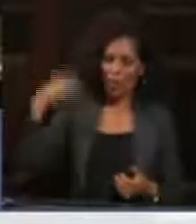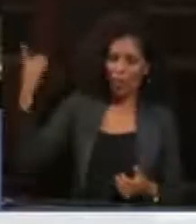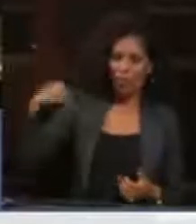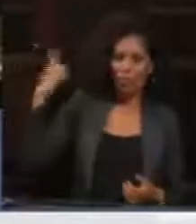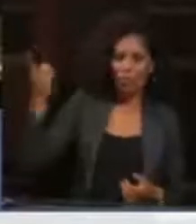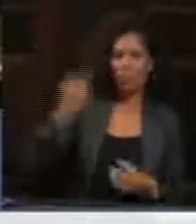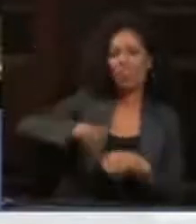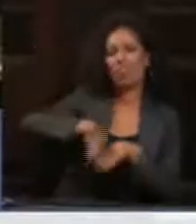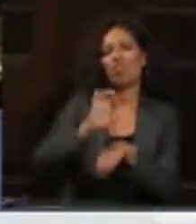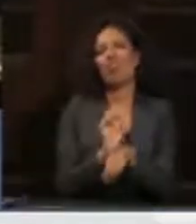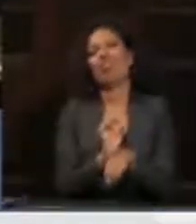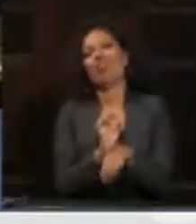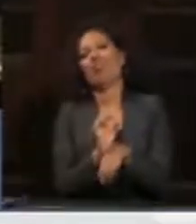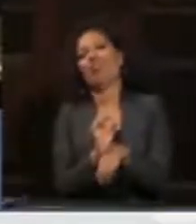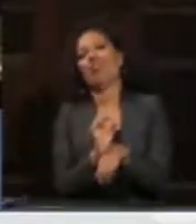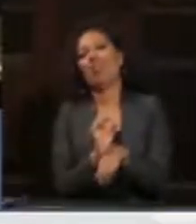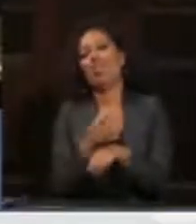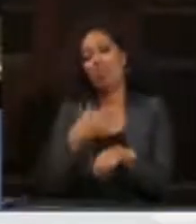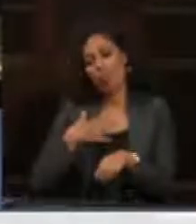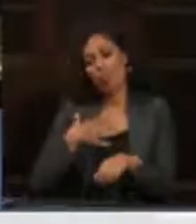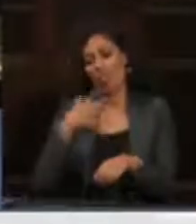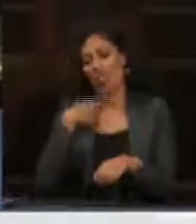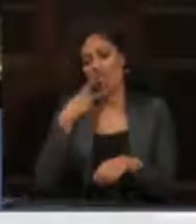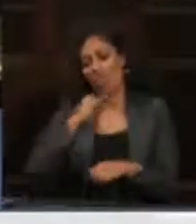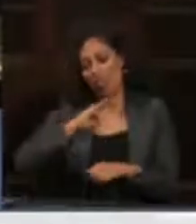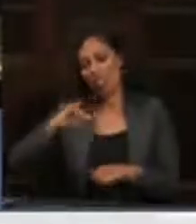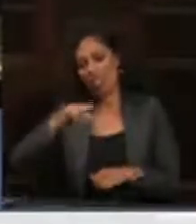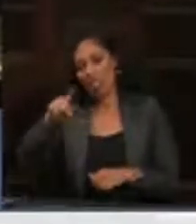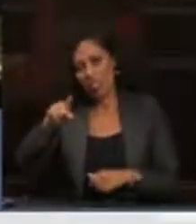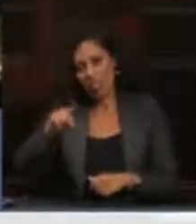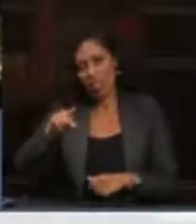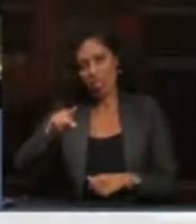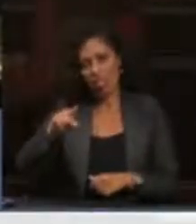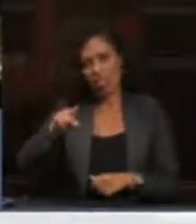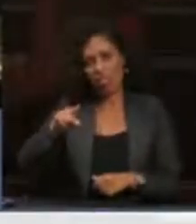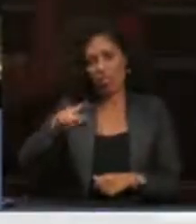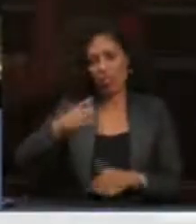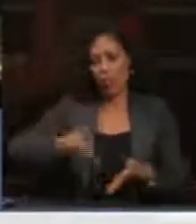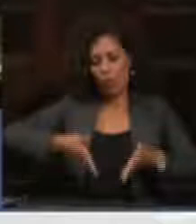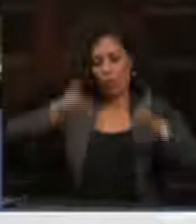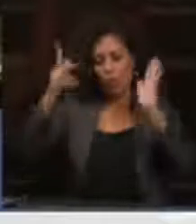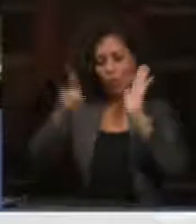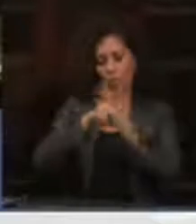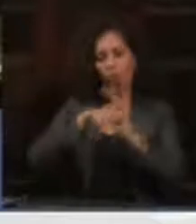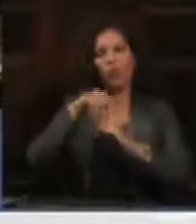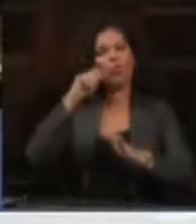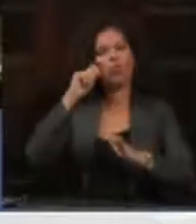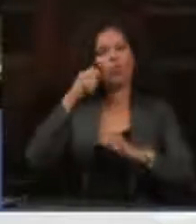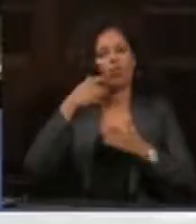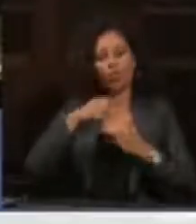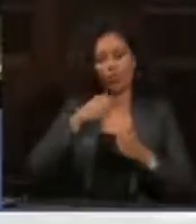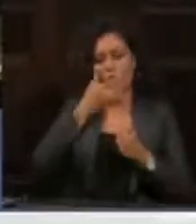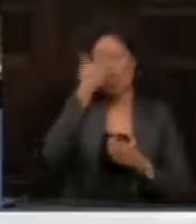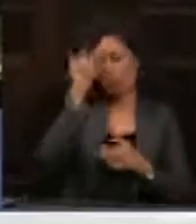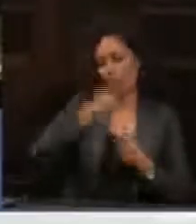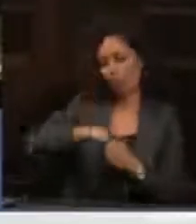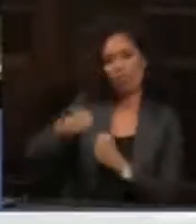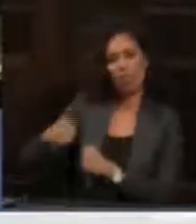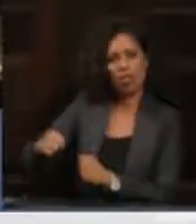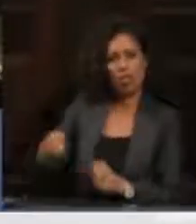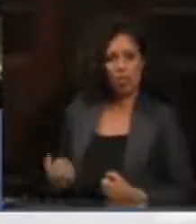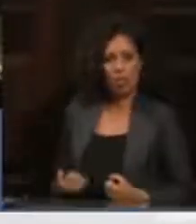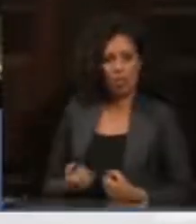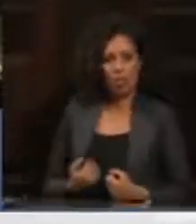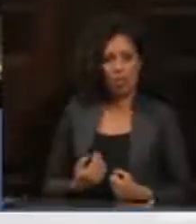para esta sociedade o meu lugar de corpos como o meu, de cabelos como o meu, não é aqui. Por